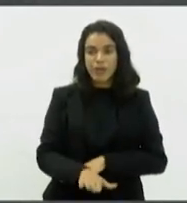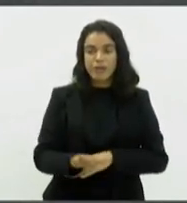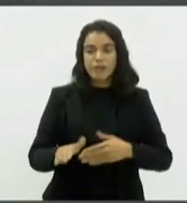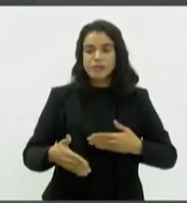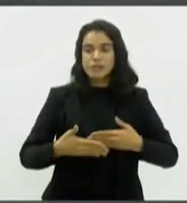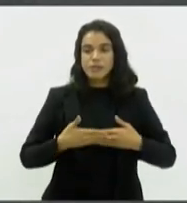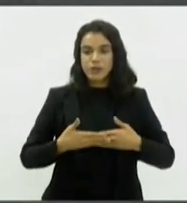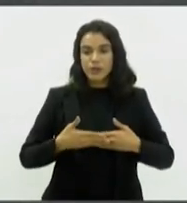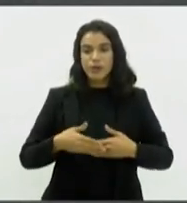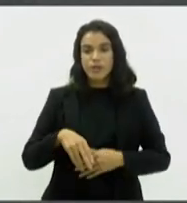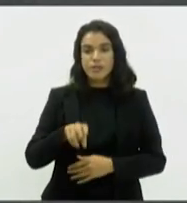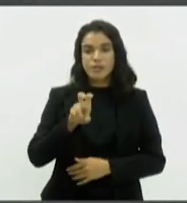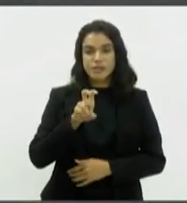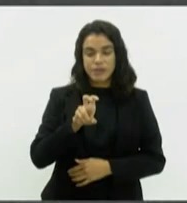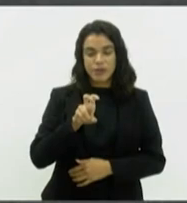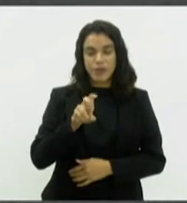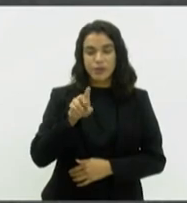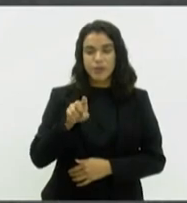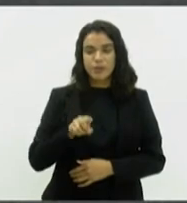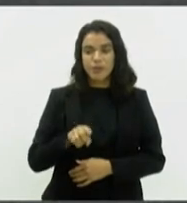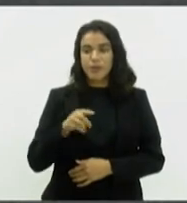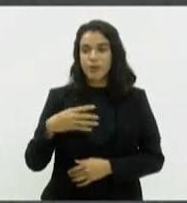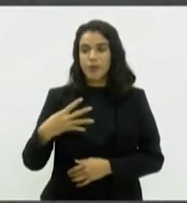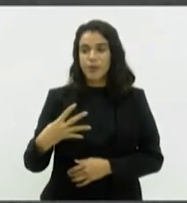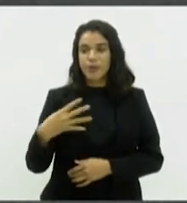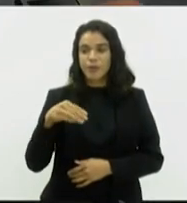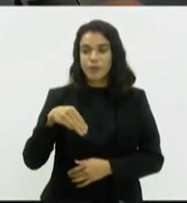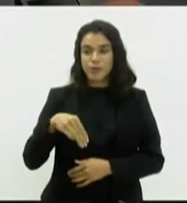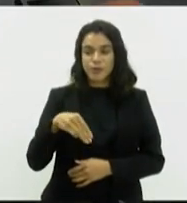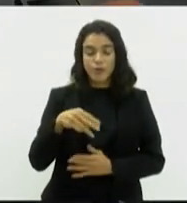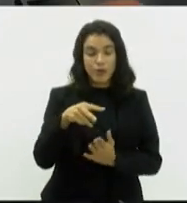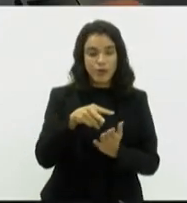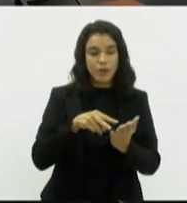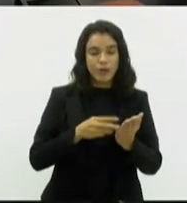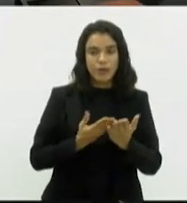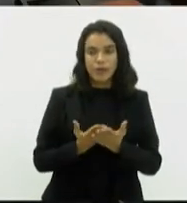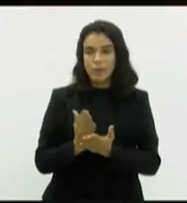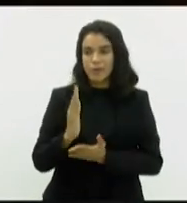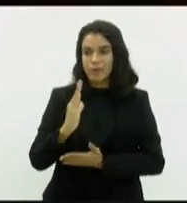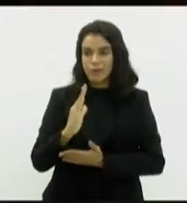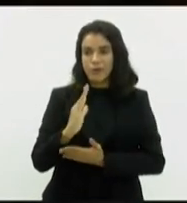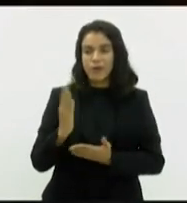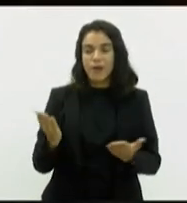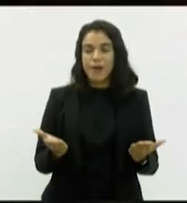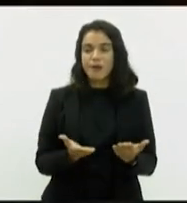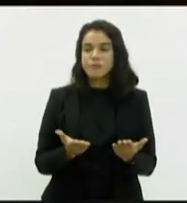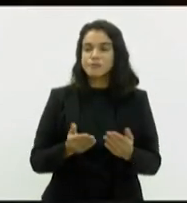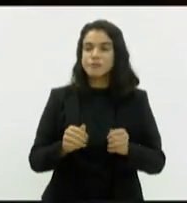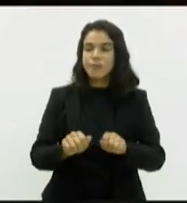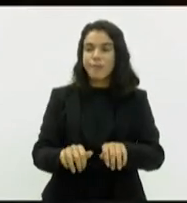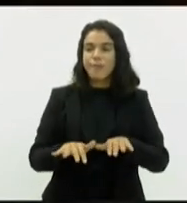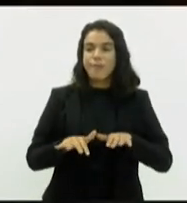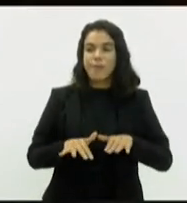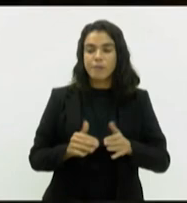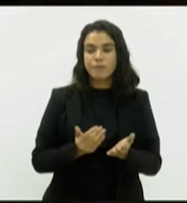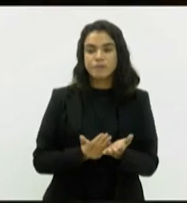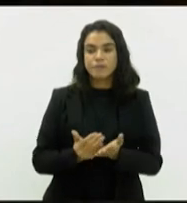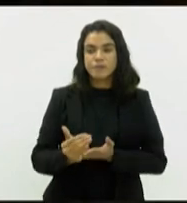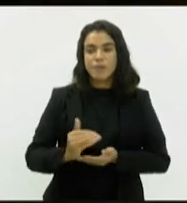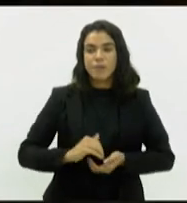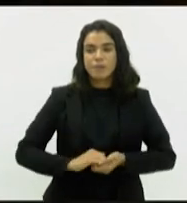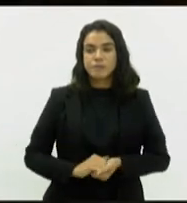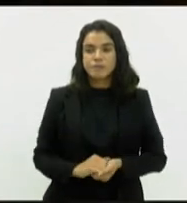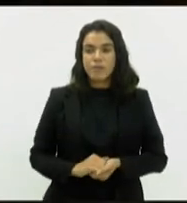encerrada às 17 horas e 4 minutos. Lida e aprovada a ata, passa-se ao expediente